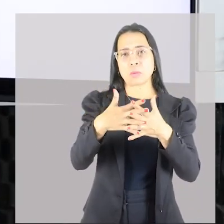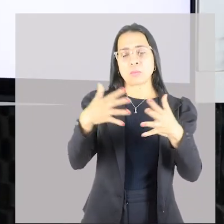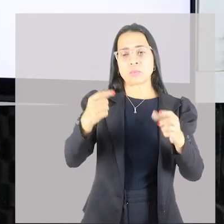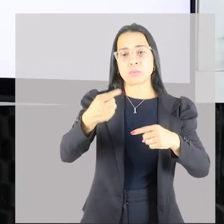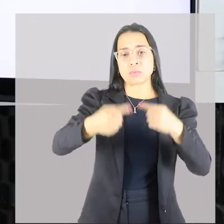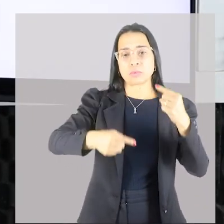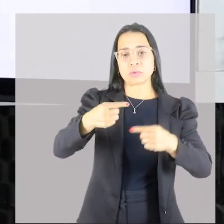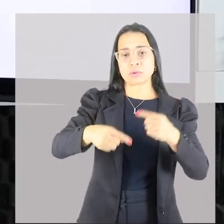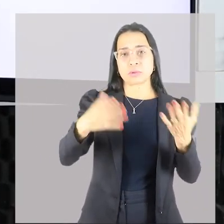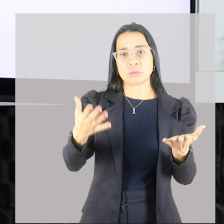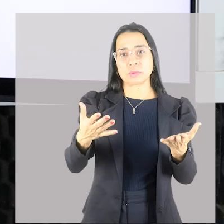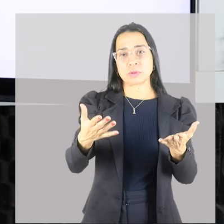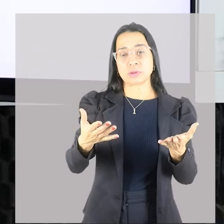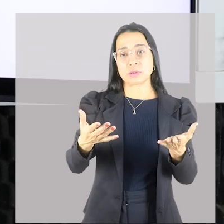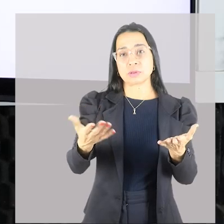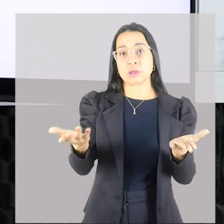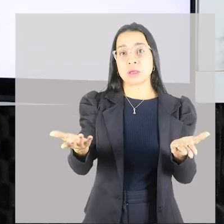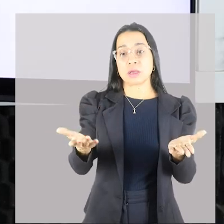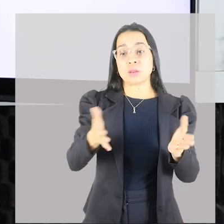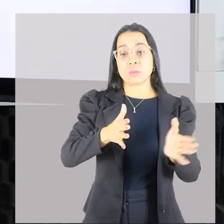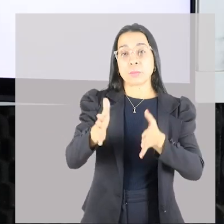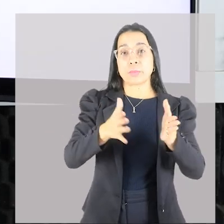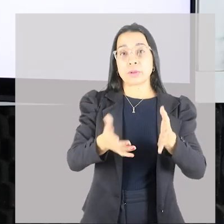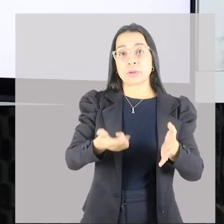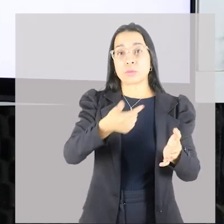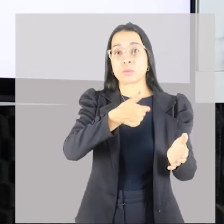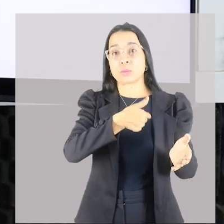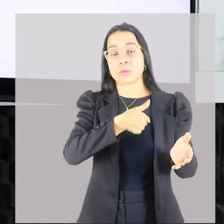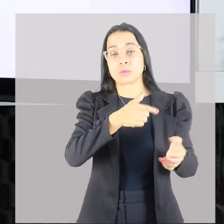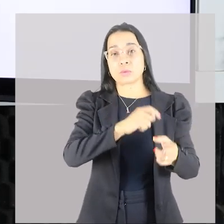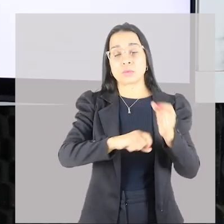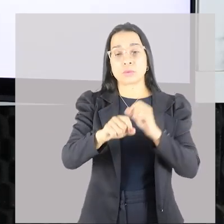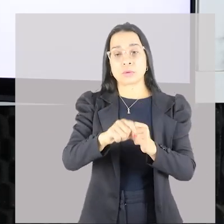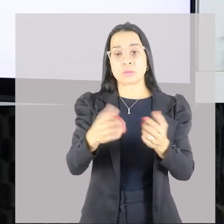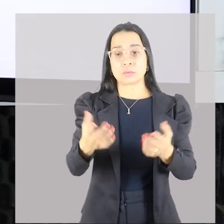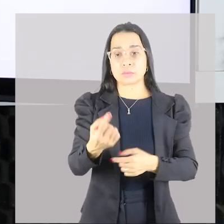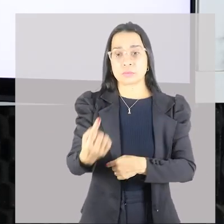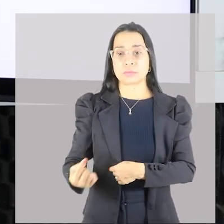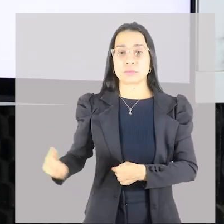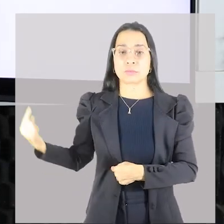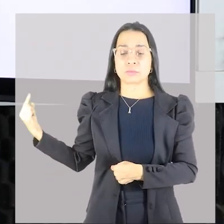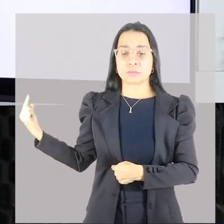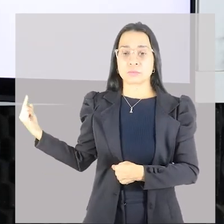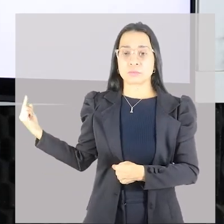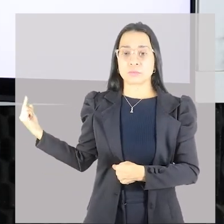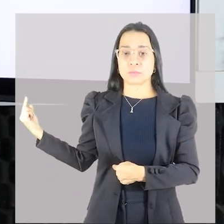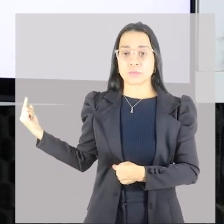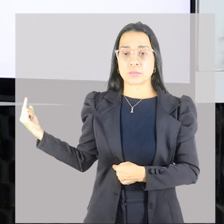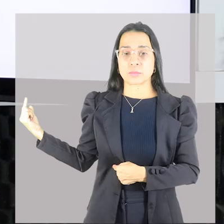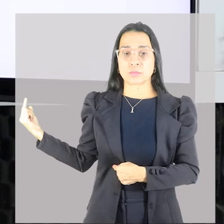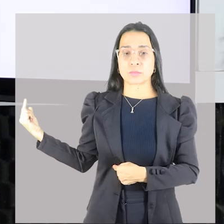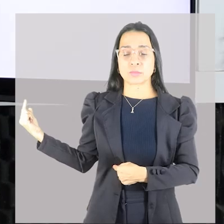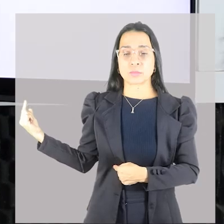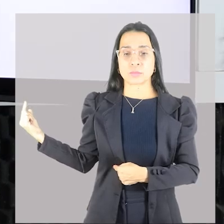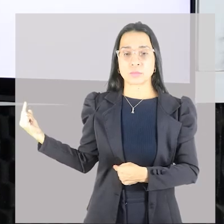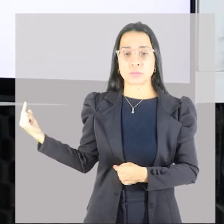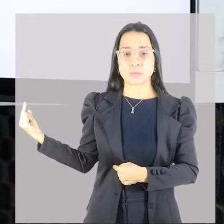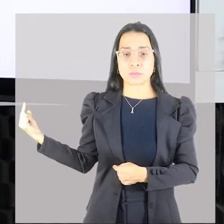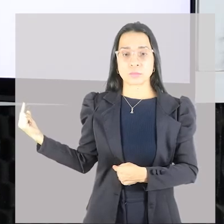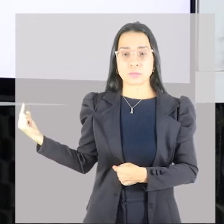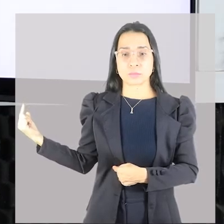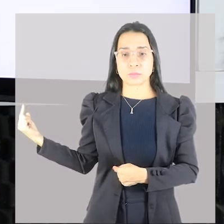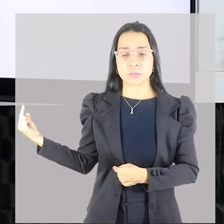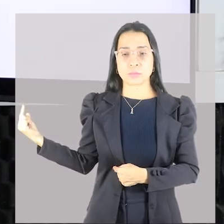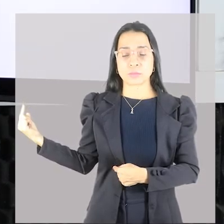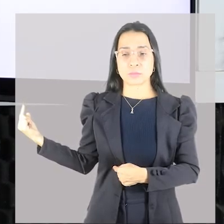né, época do governo Getúlio Vargas, e desde então atua nos movimentos sociais e políticos do país. Além da